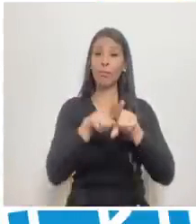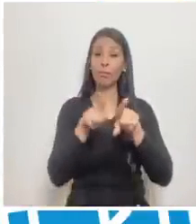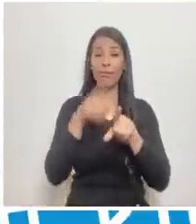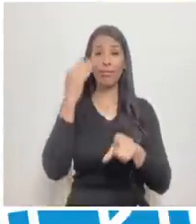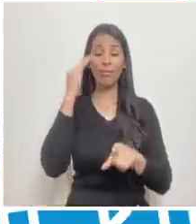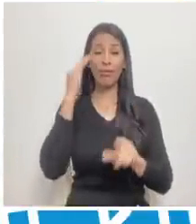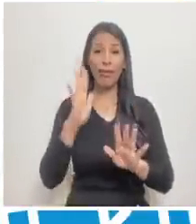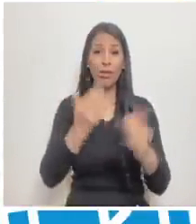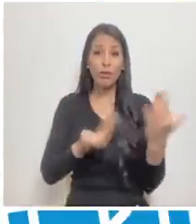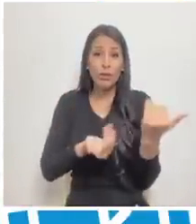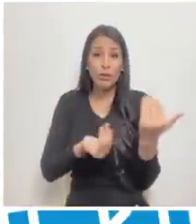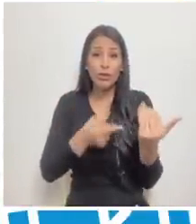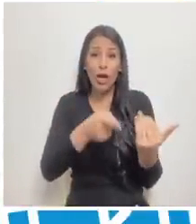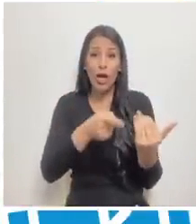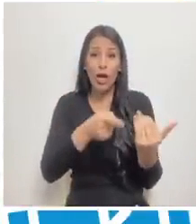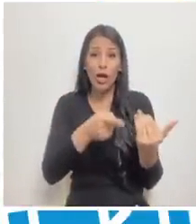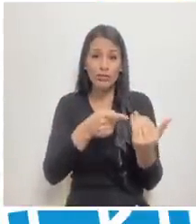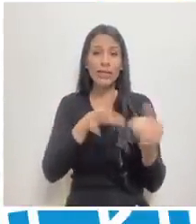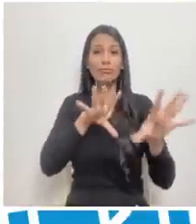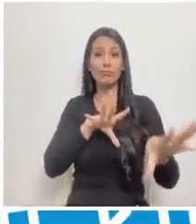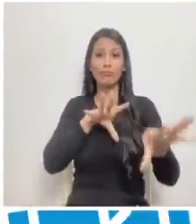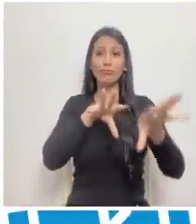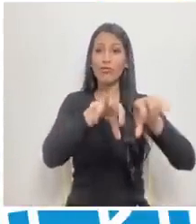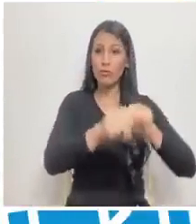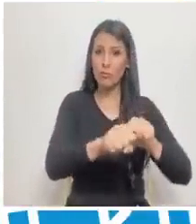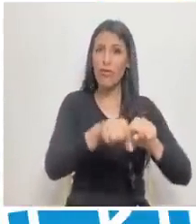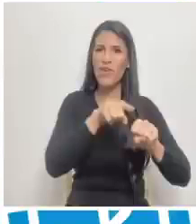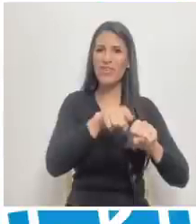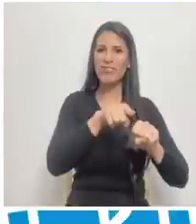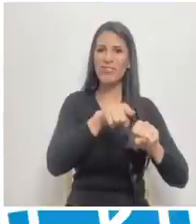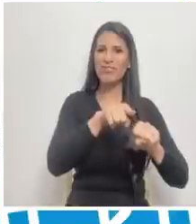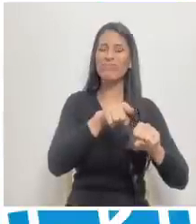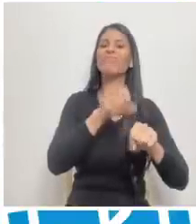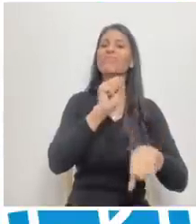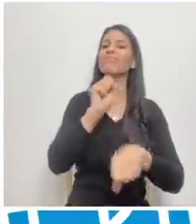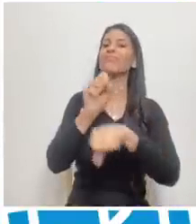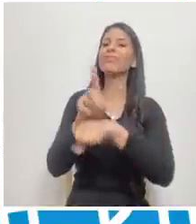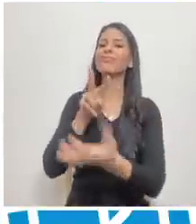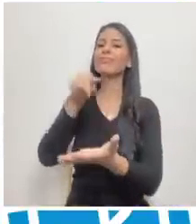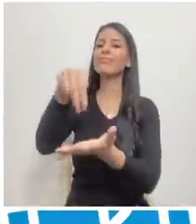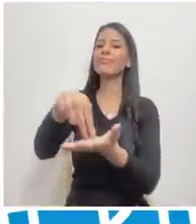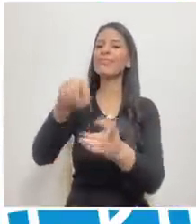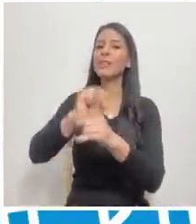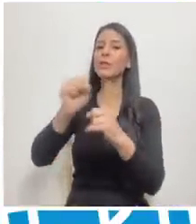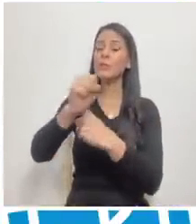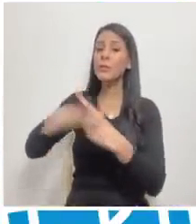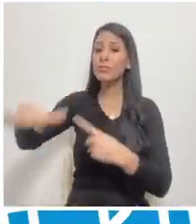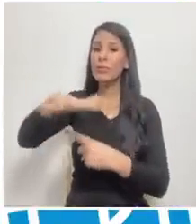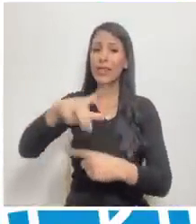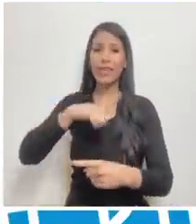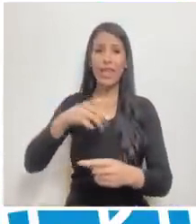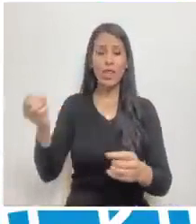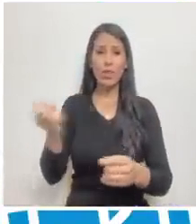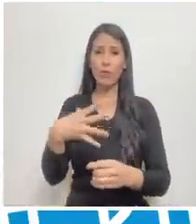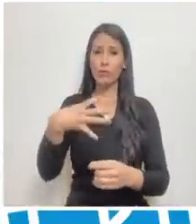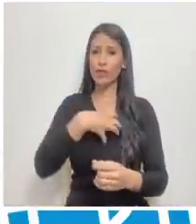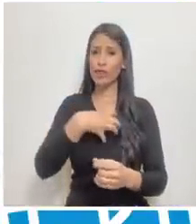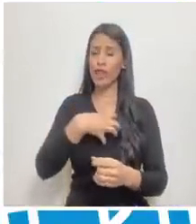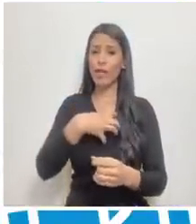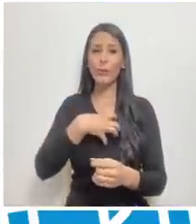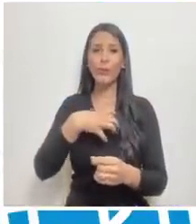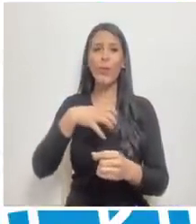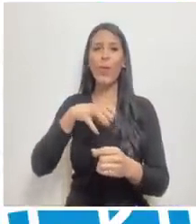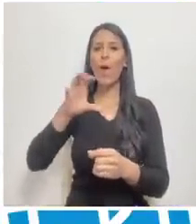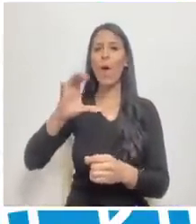ter que conviver com novas formas de consumo, novas formas de convivência, vai